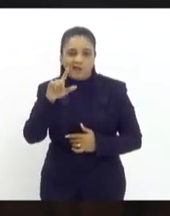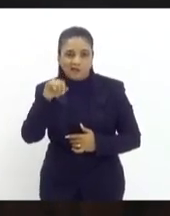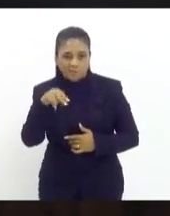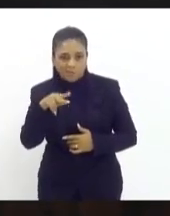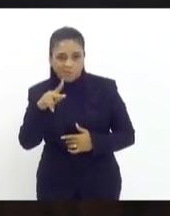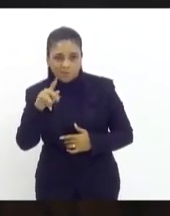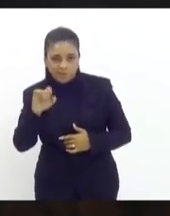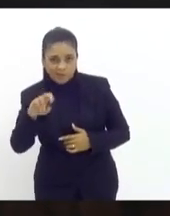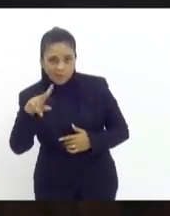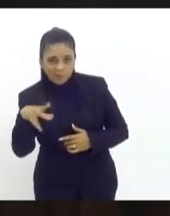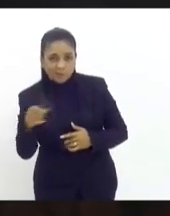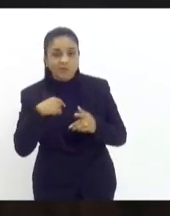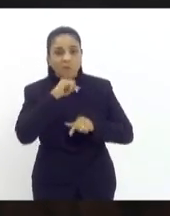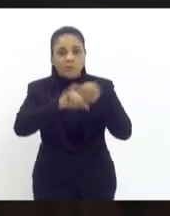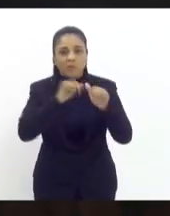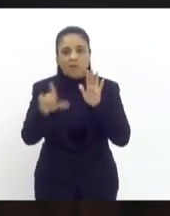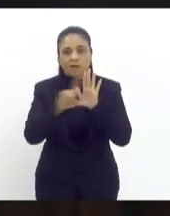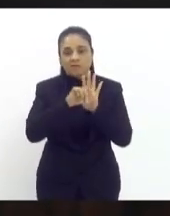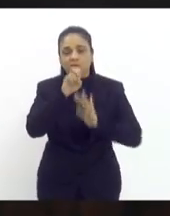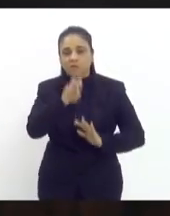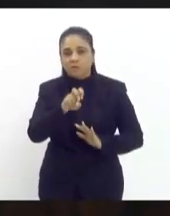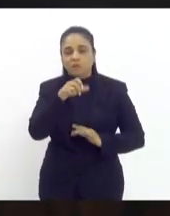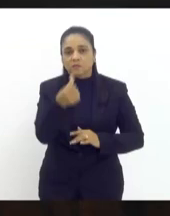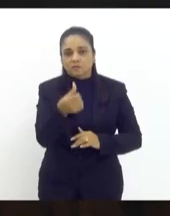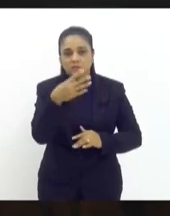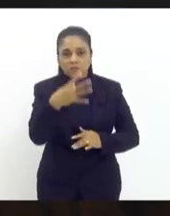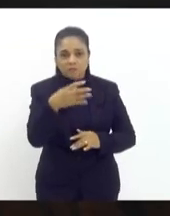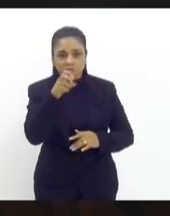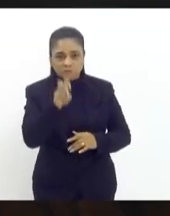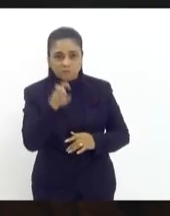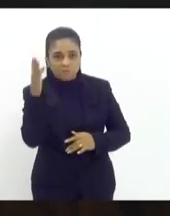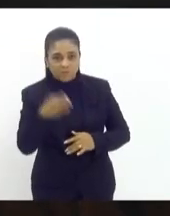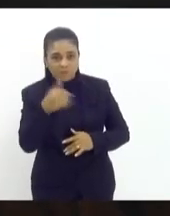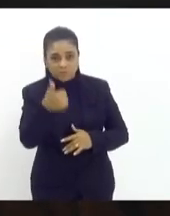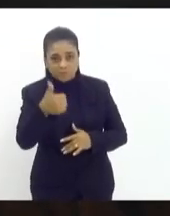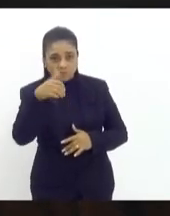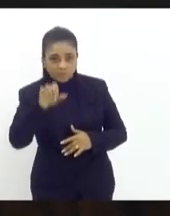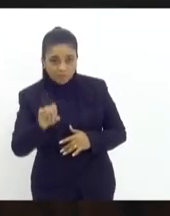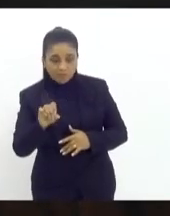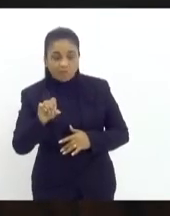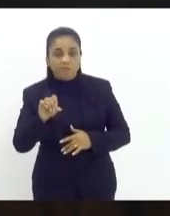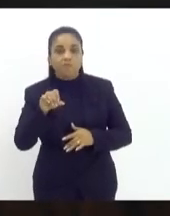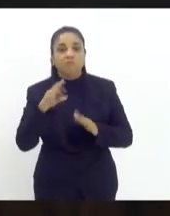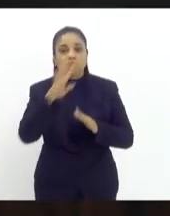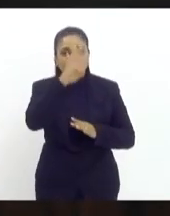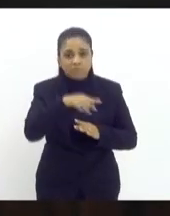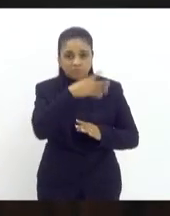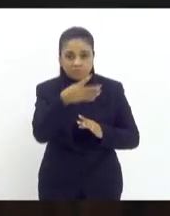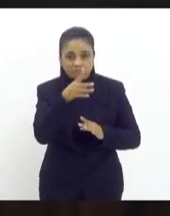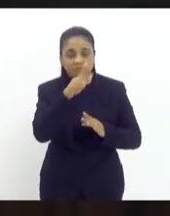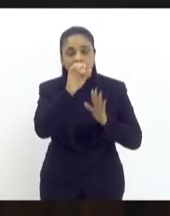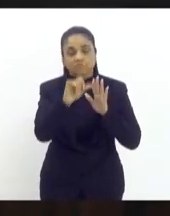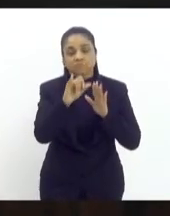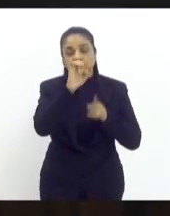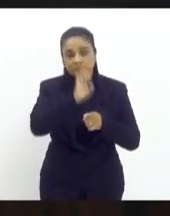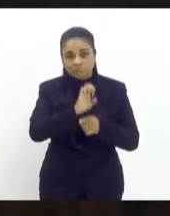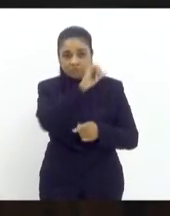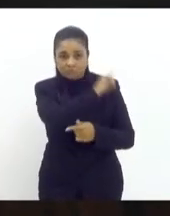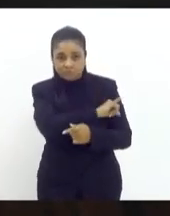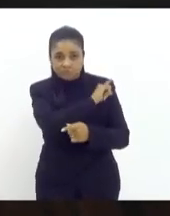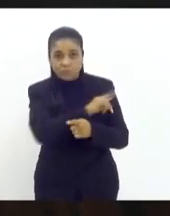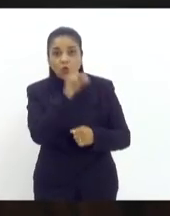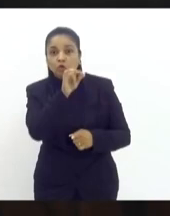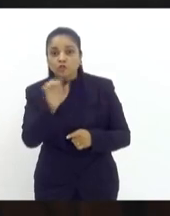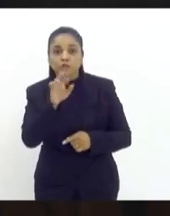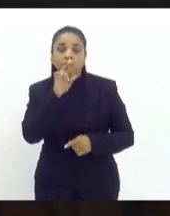que altera a lei número 5.645 6 de janeiro 2010 para incluir no calendário Oficial do Estado do Rio de Janeiro o dia